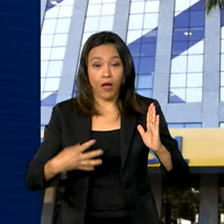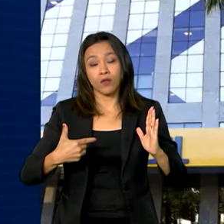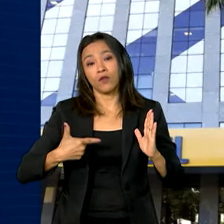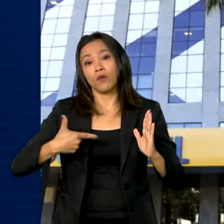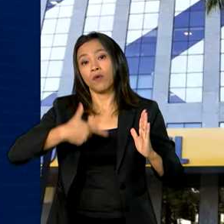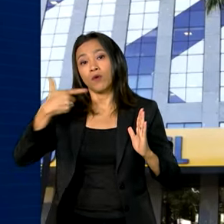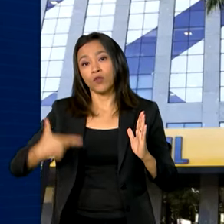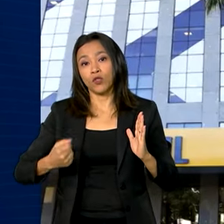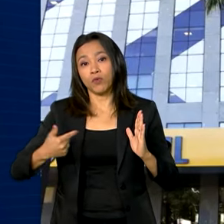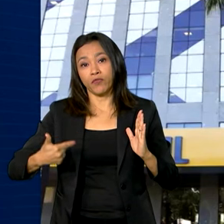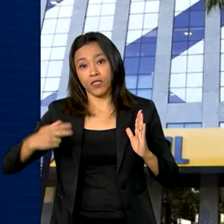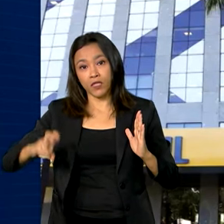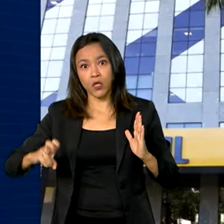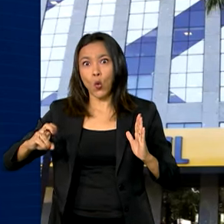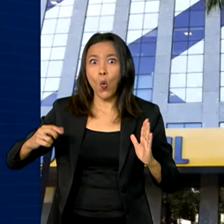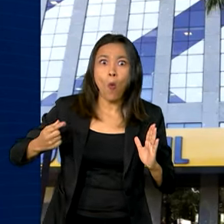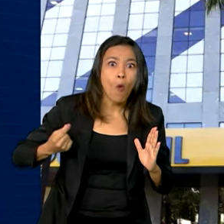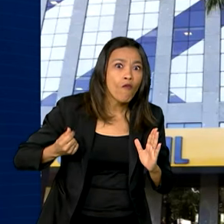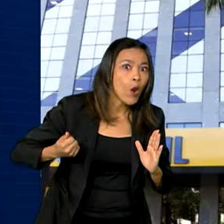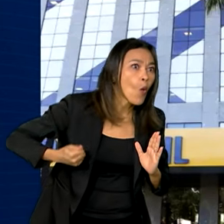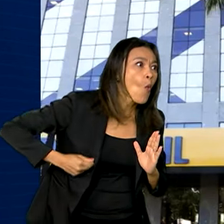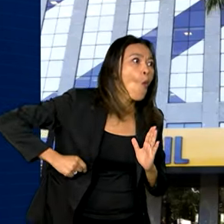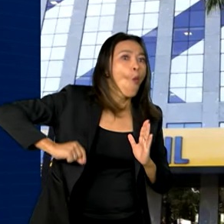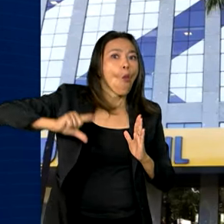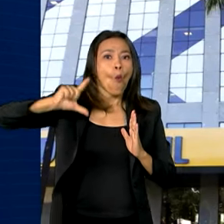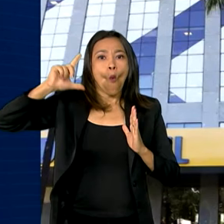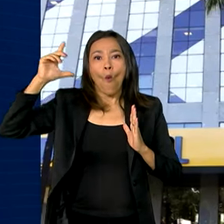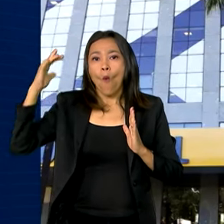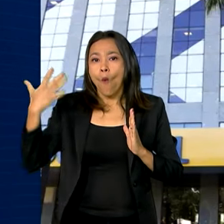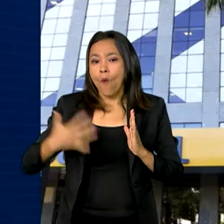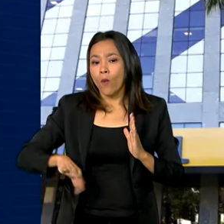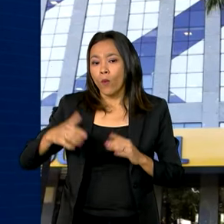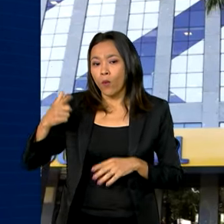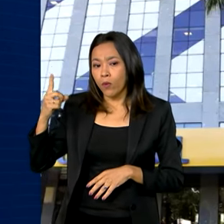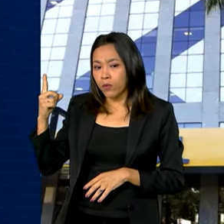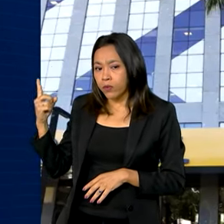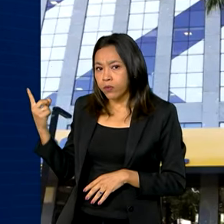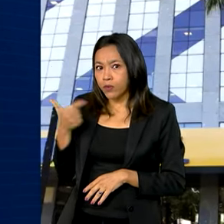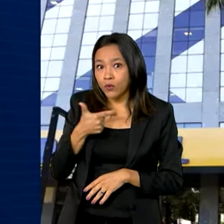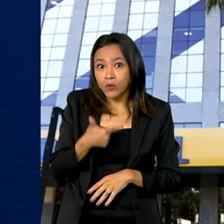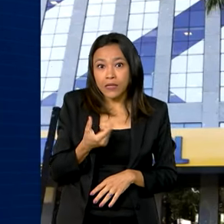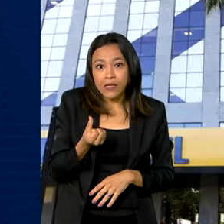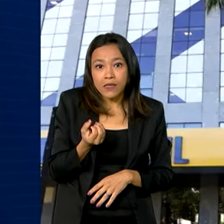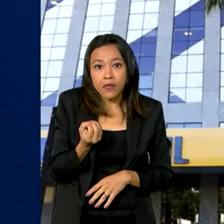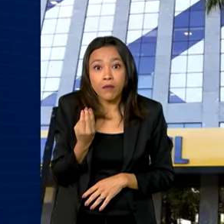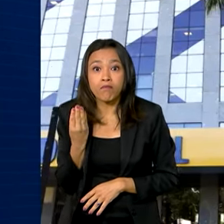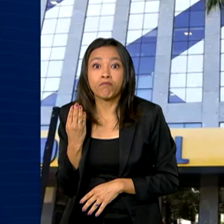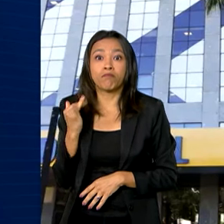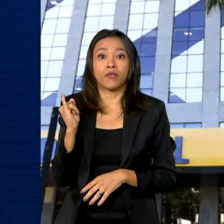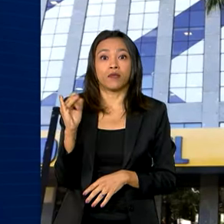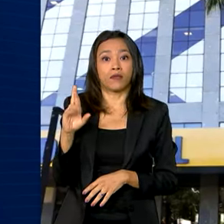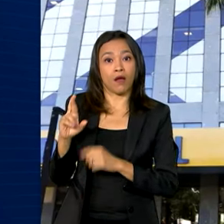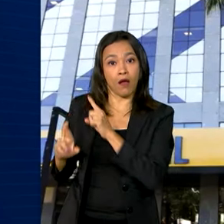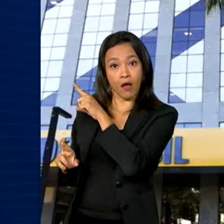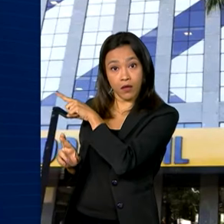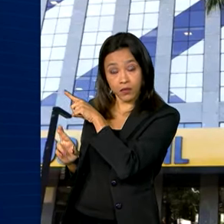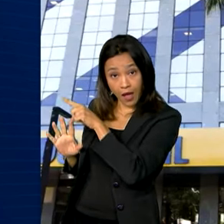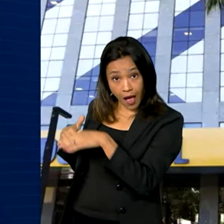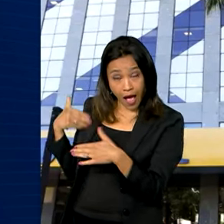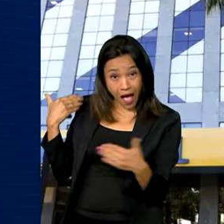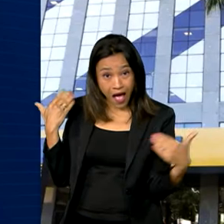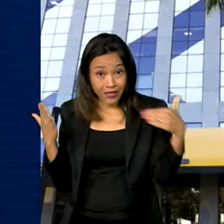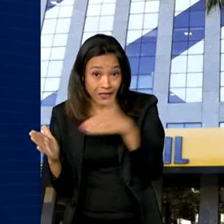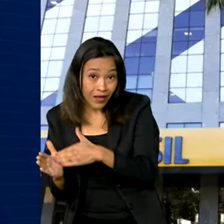2024-2025 o maior valor da história, 260 bilhões de reais. Até